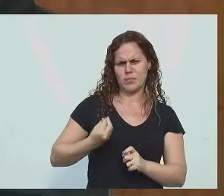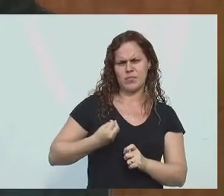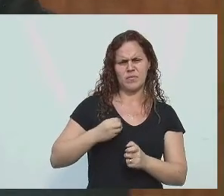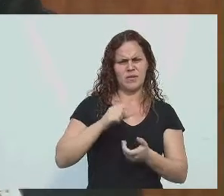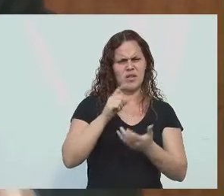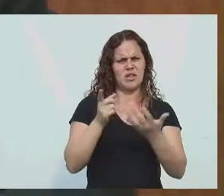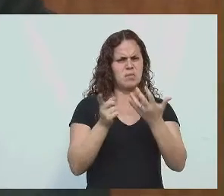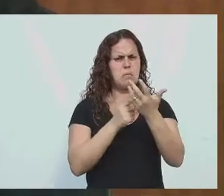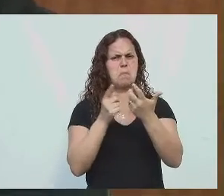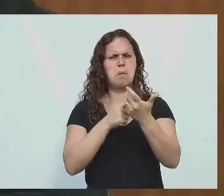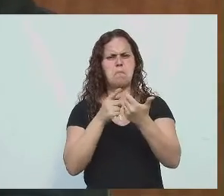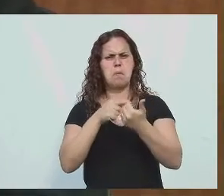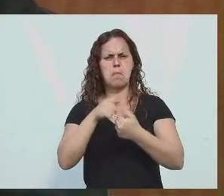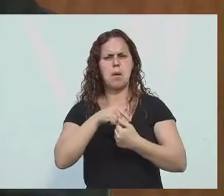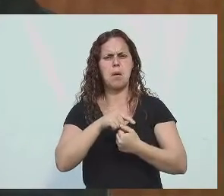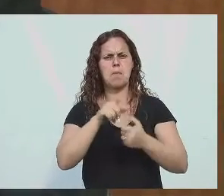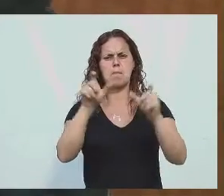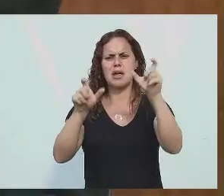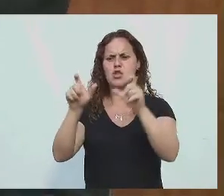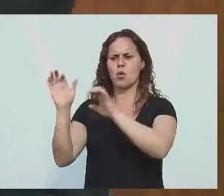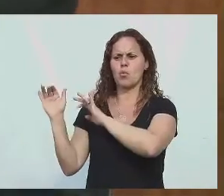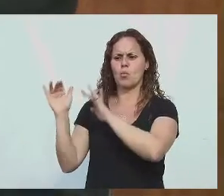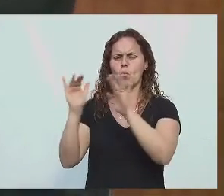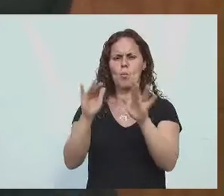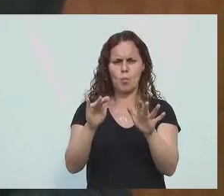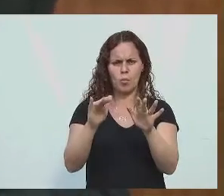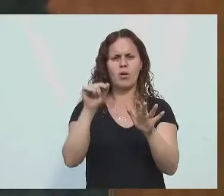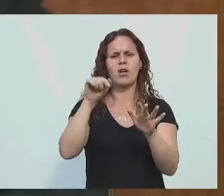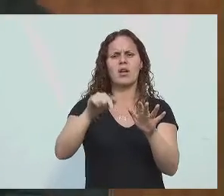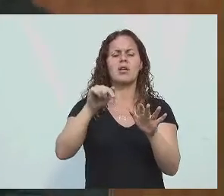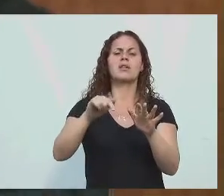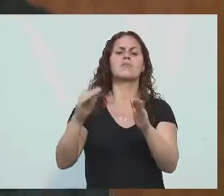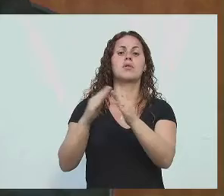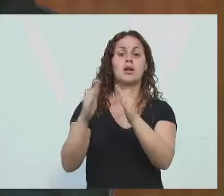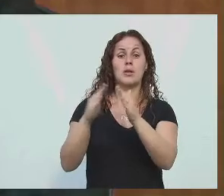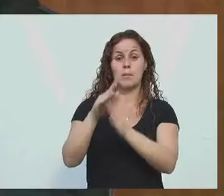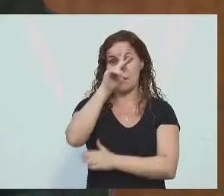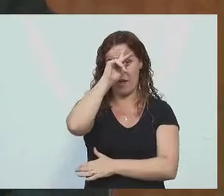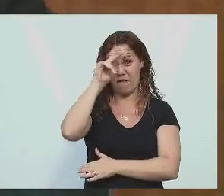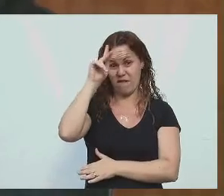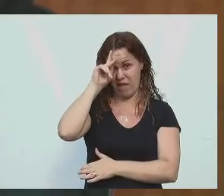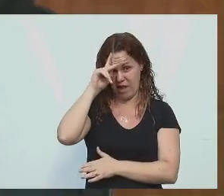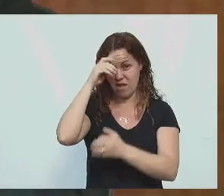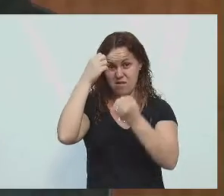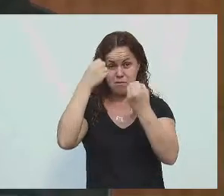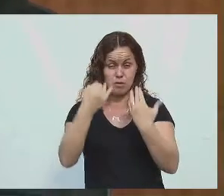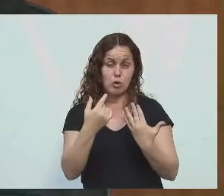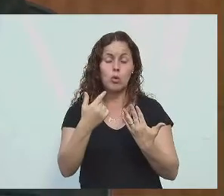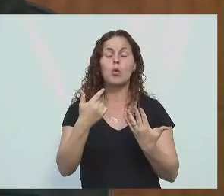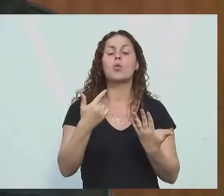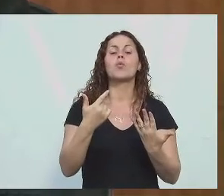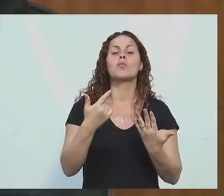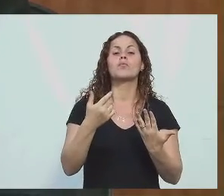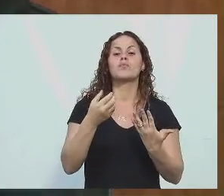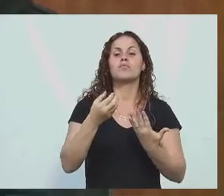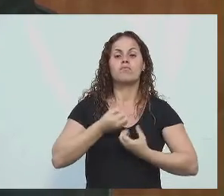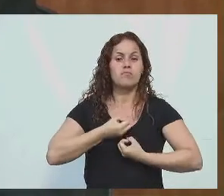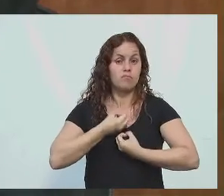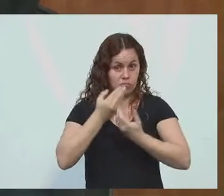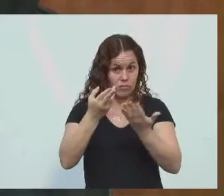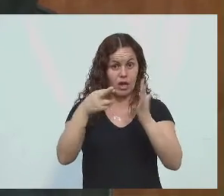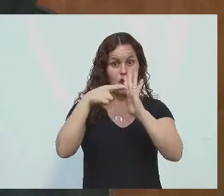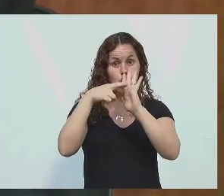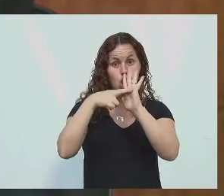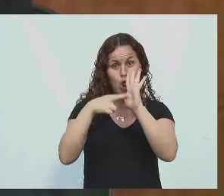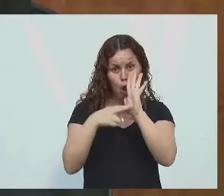moradores daquela região onde as carretas estão passando, que o próprio prefeito se manifestou dizendo que iria fazer a norma jurídica se